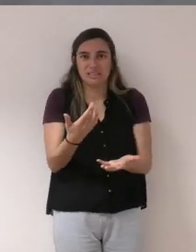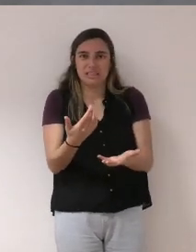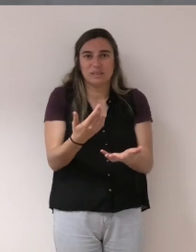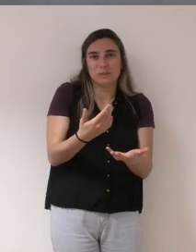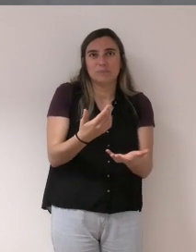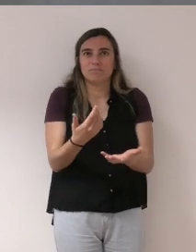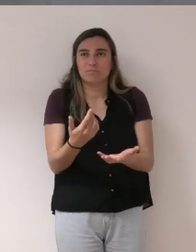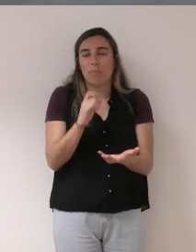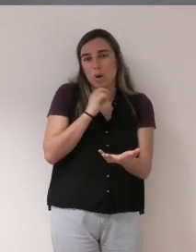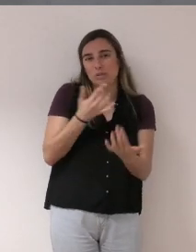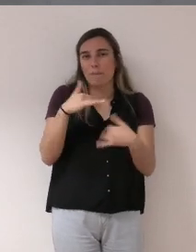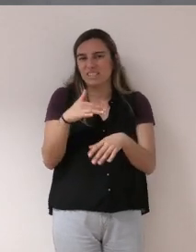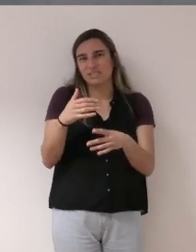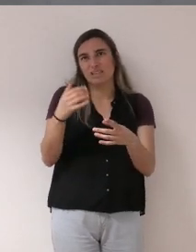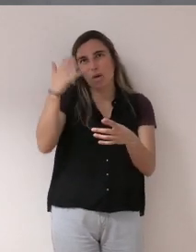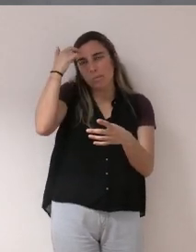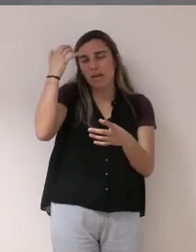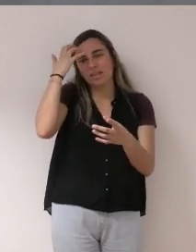intelectual, mas em termos humanos